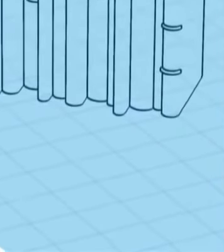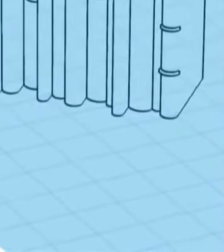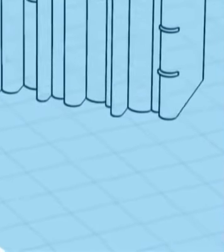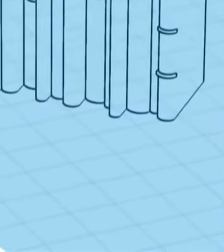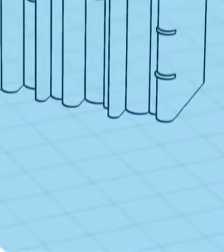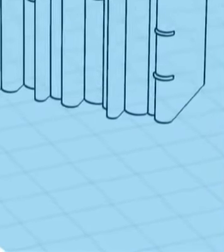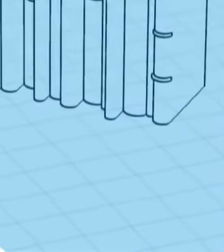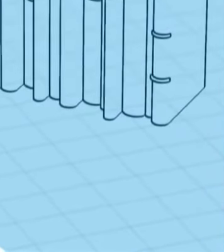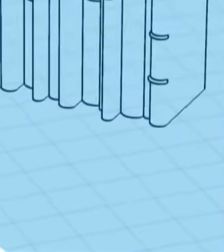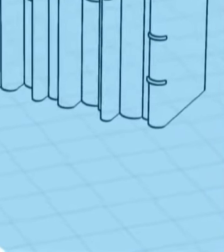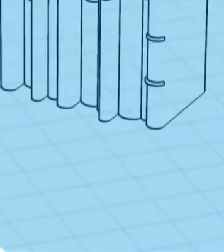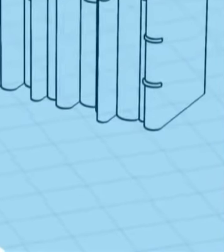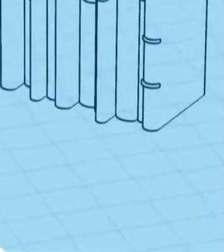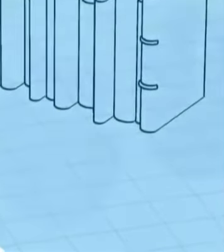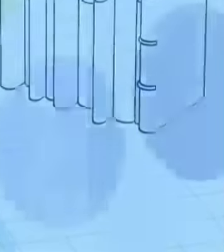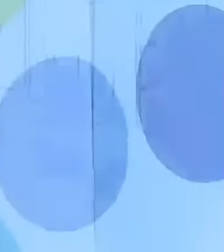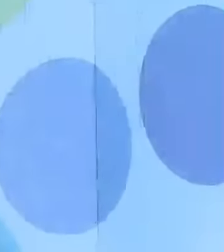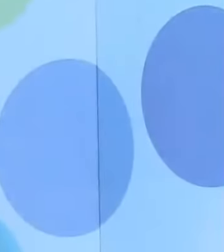o